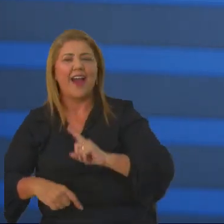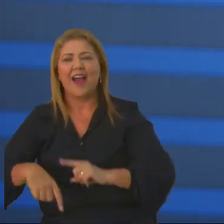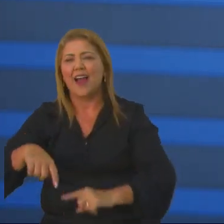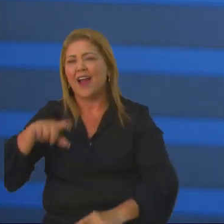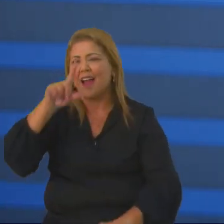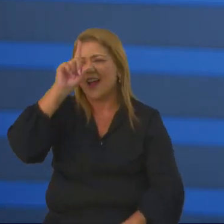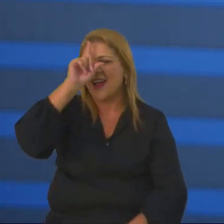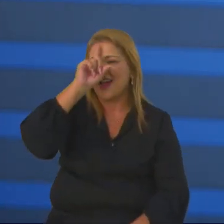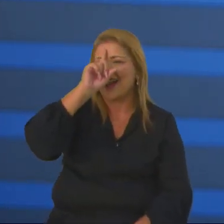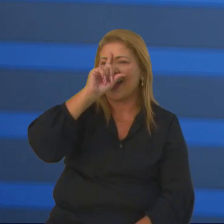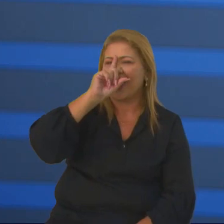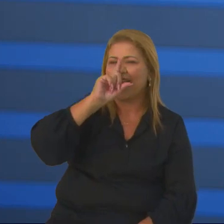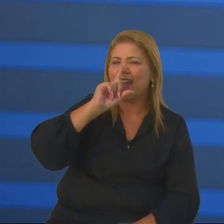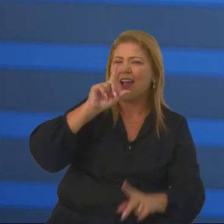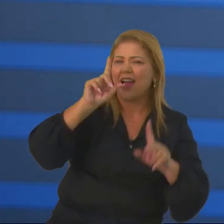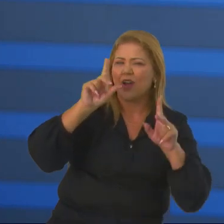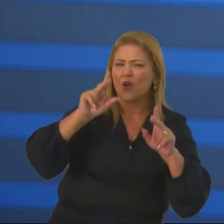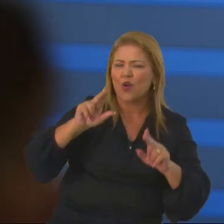como um